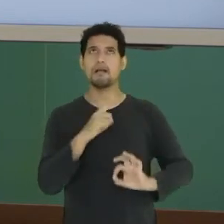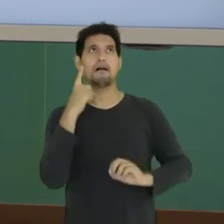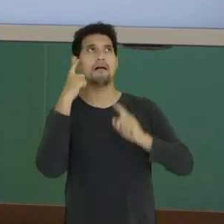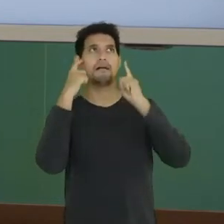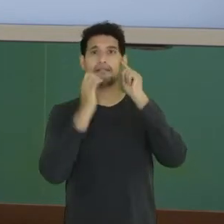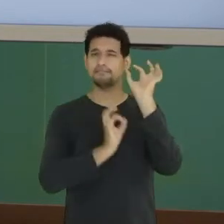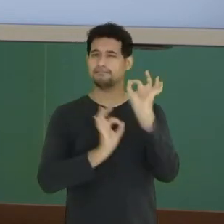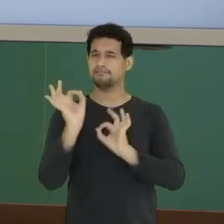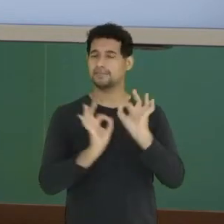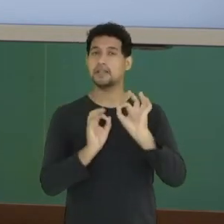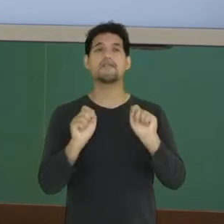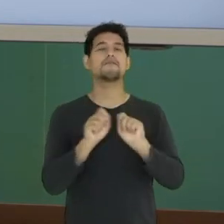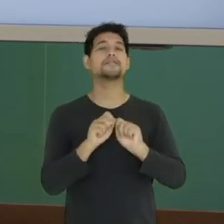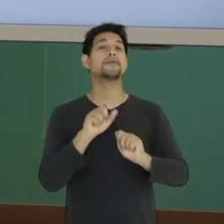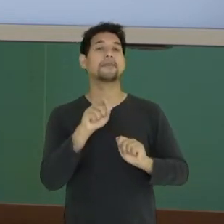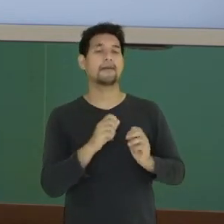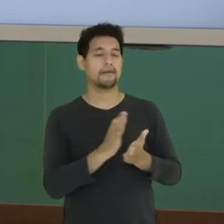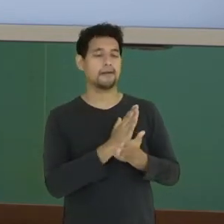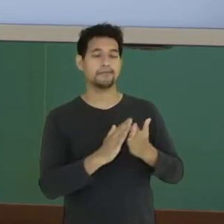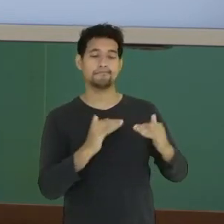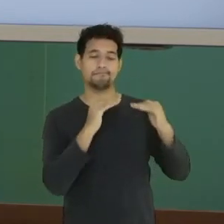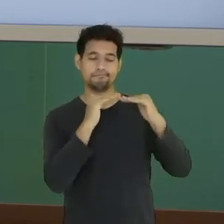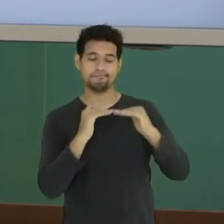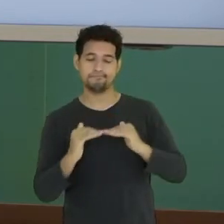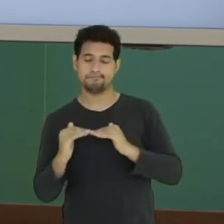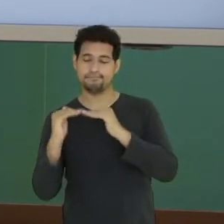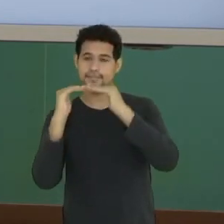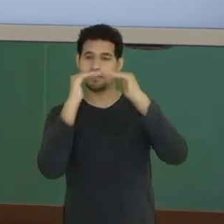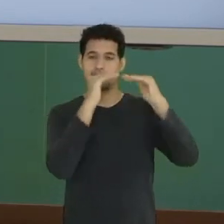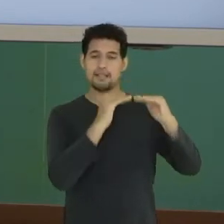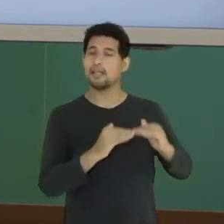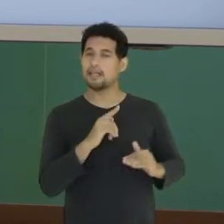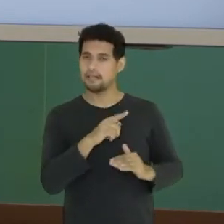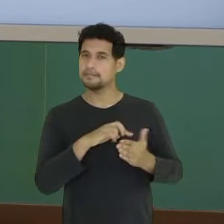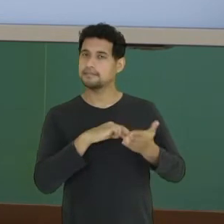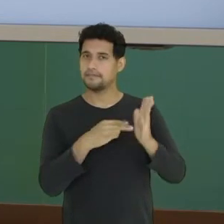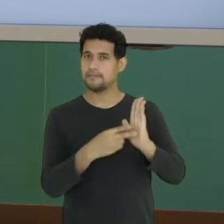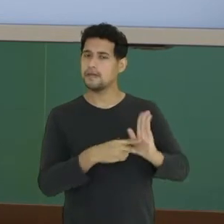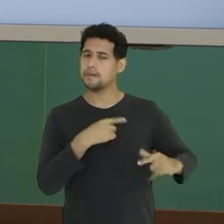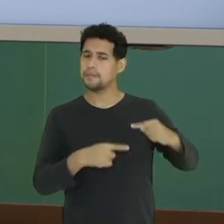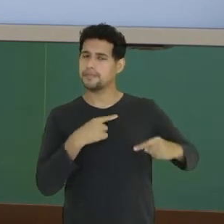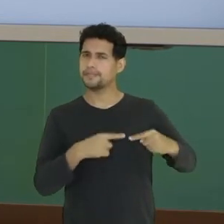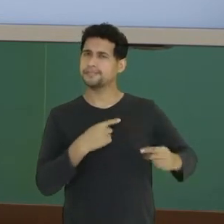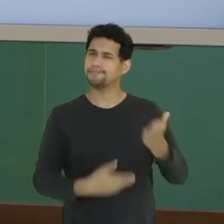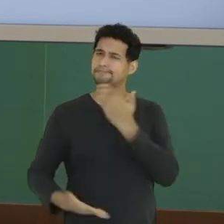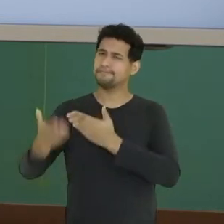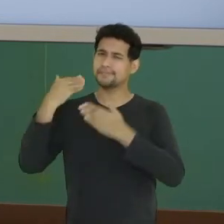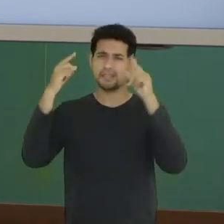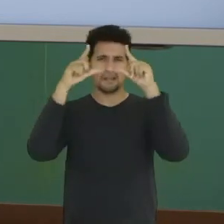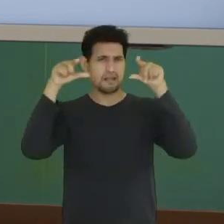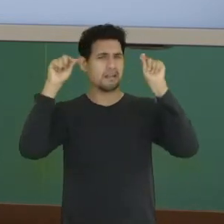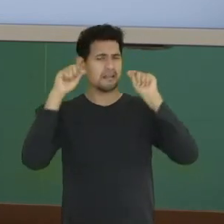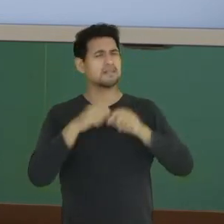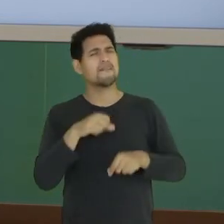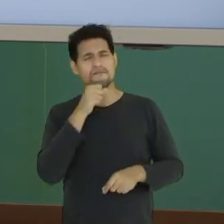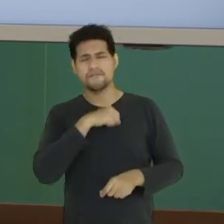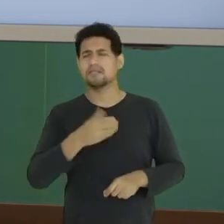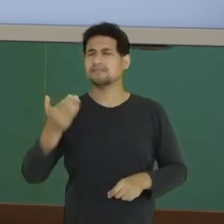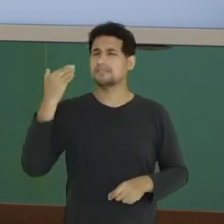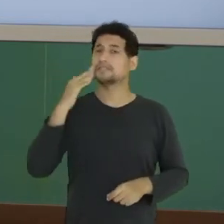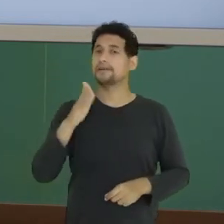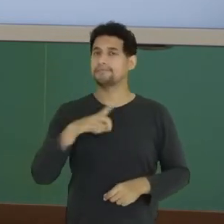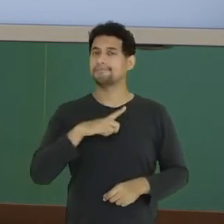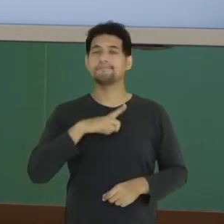ideias, estabelecer consensos. É assim que funciona a política. Então, desde a Grécia Antiga já existia